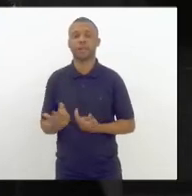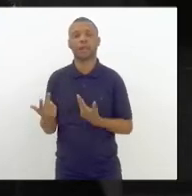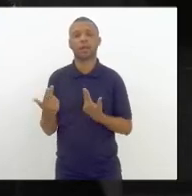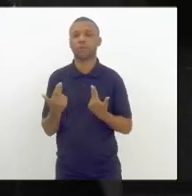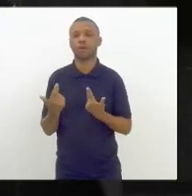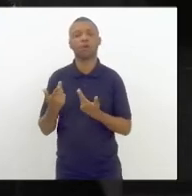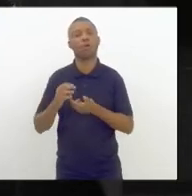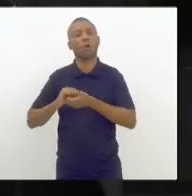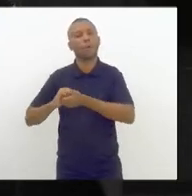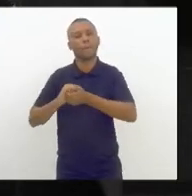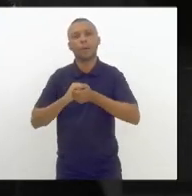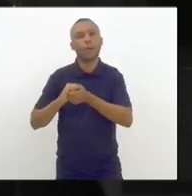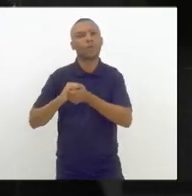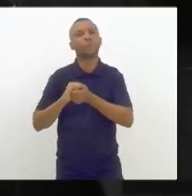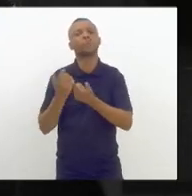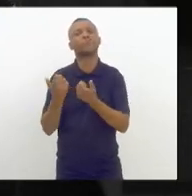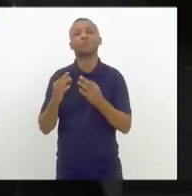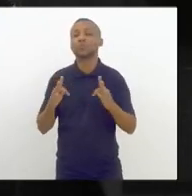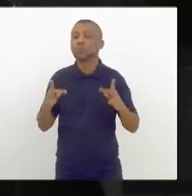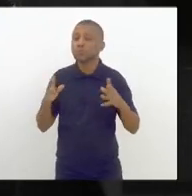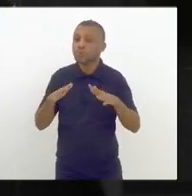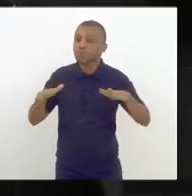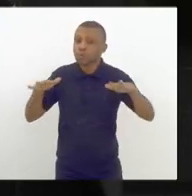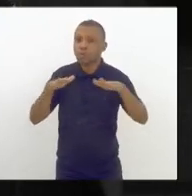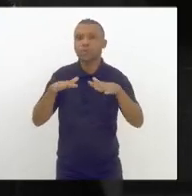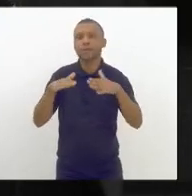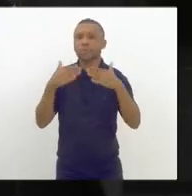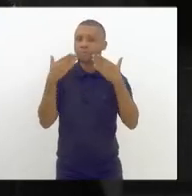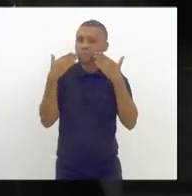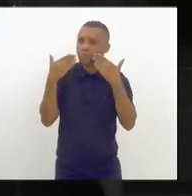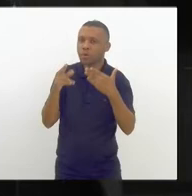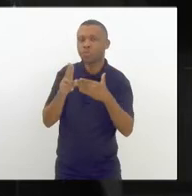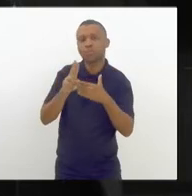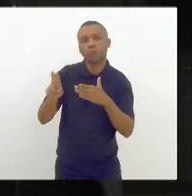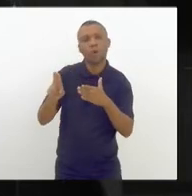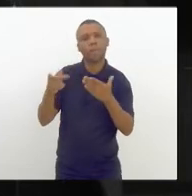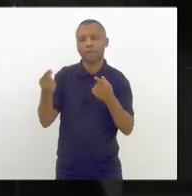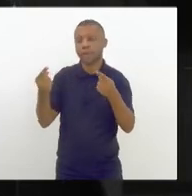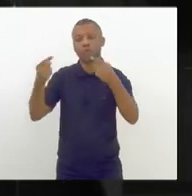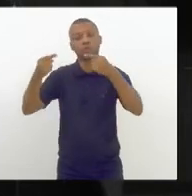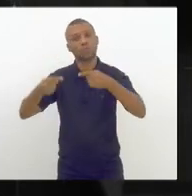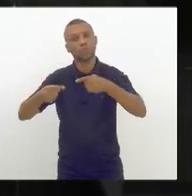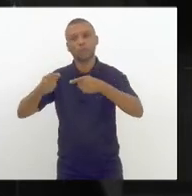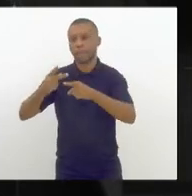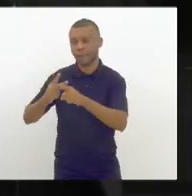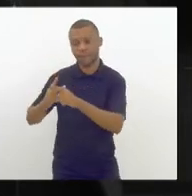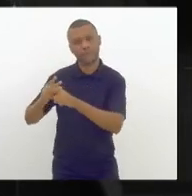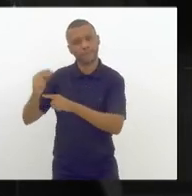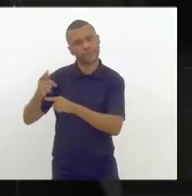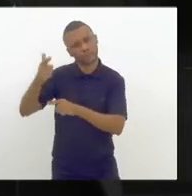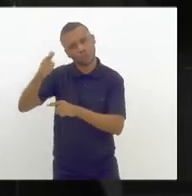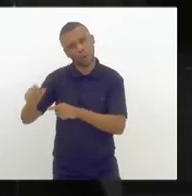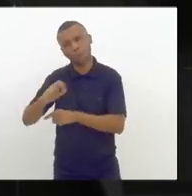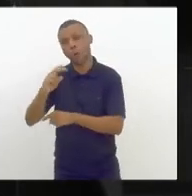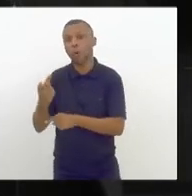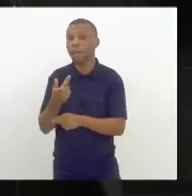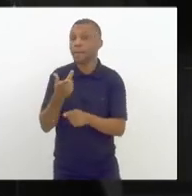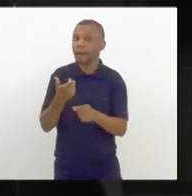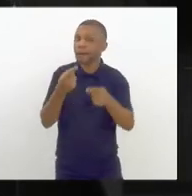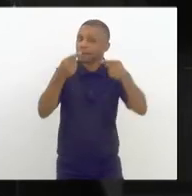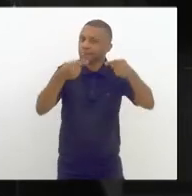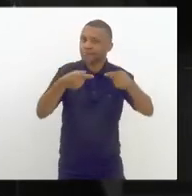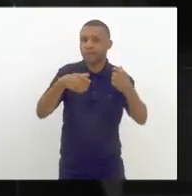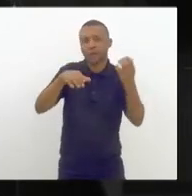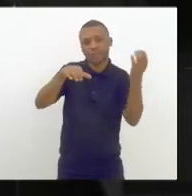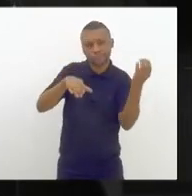cumprimento e saúde todos sem exceção que colocar nos seus nomes à disposição nesse Preto seja para reeleição seja para a câmara federal faça